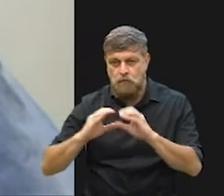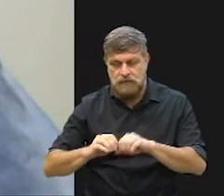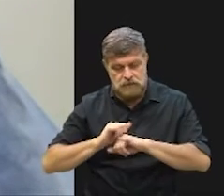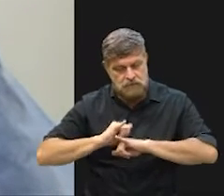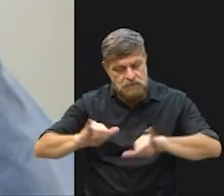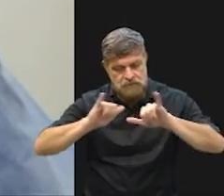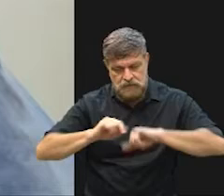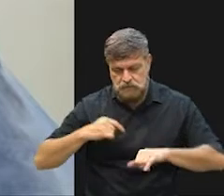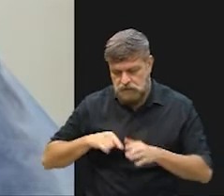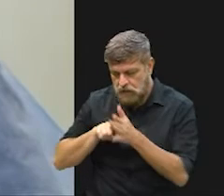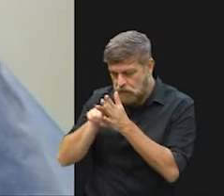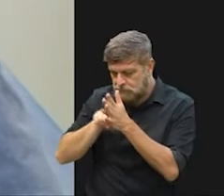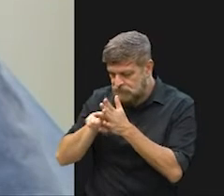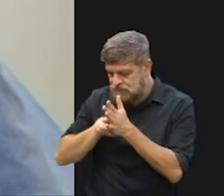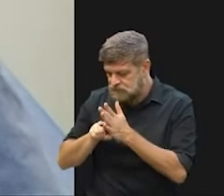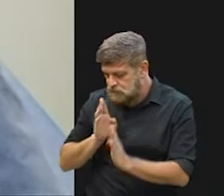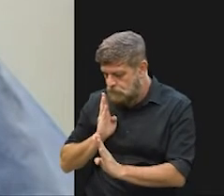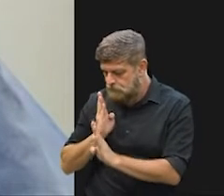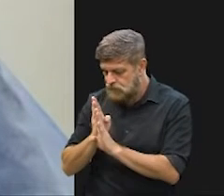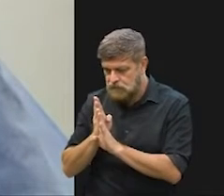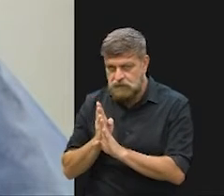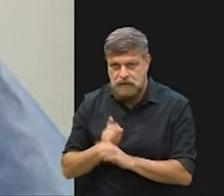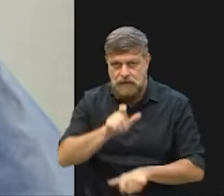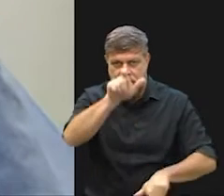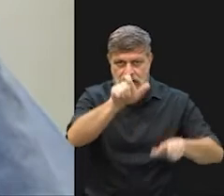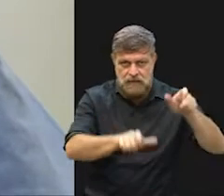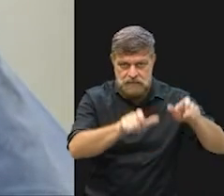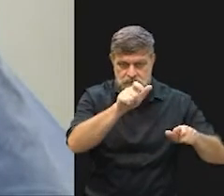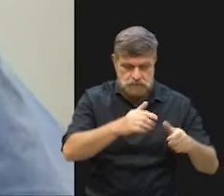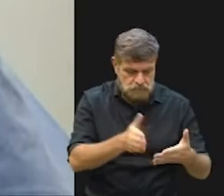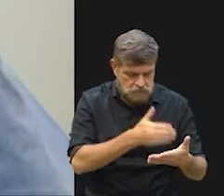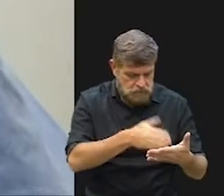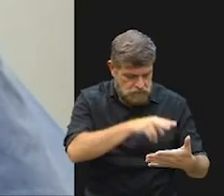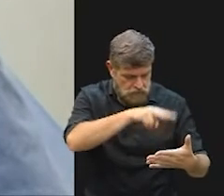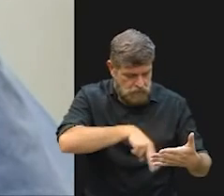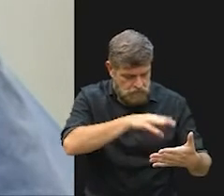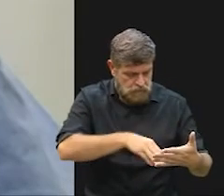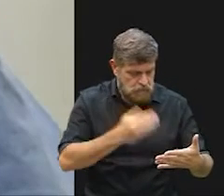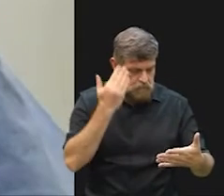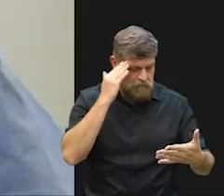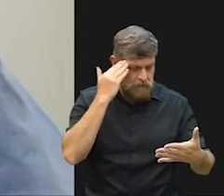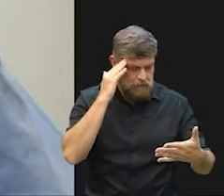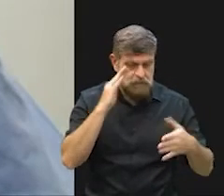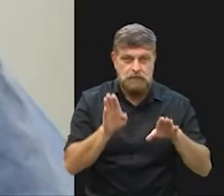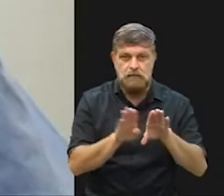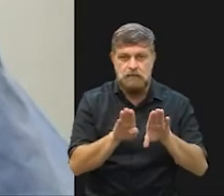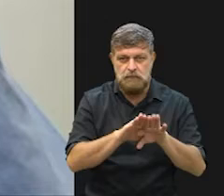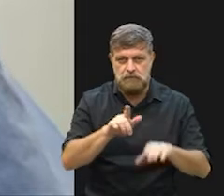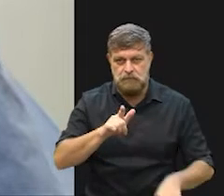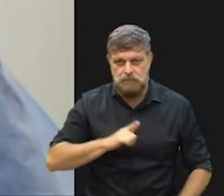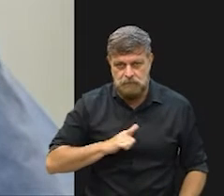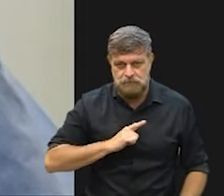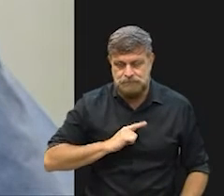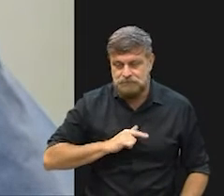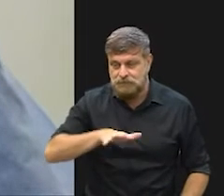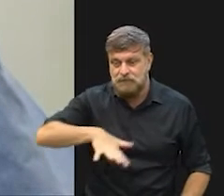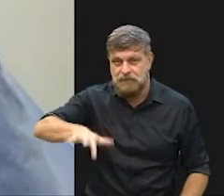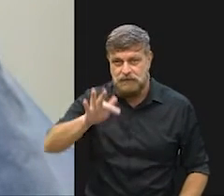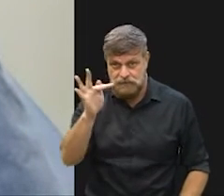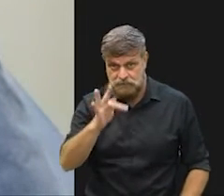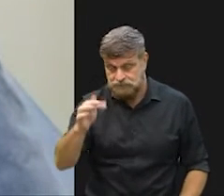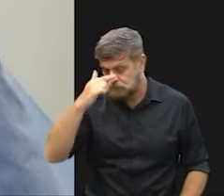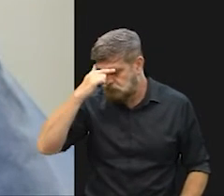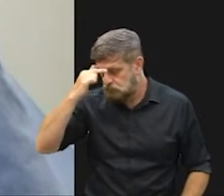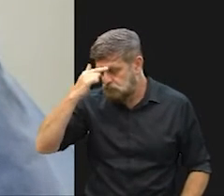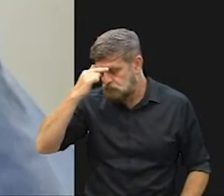comunicando esses achados. Então, esse é um instrumento para o público leigo e também alcançando a academia,